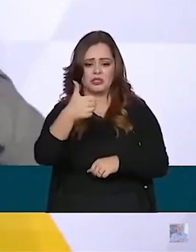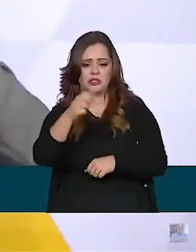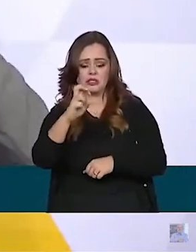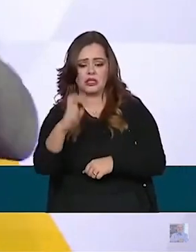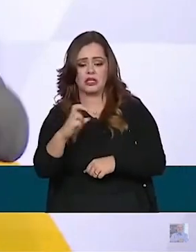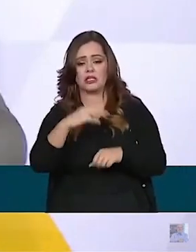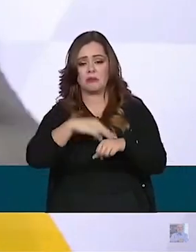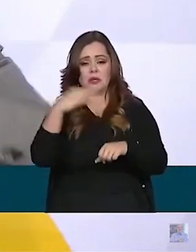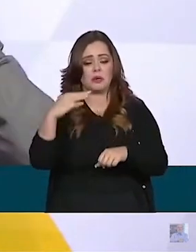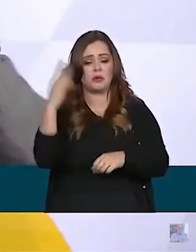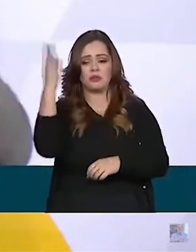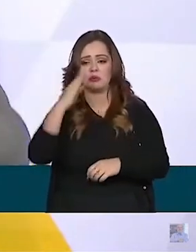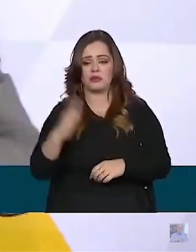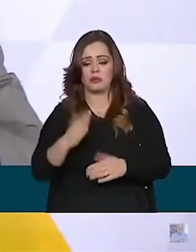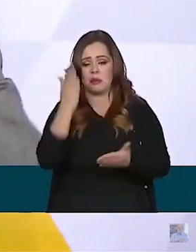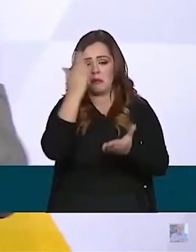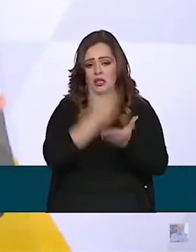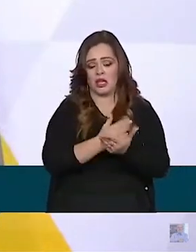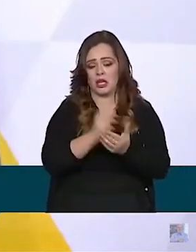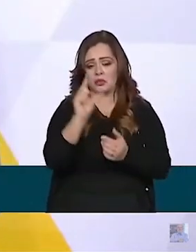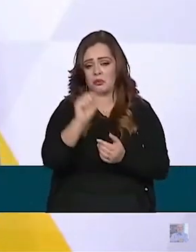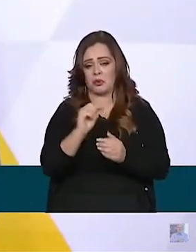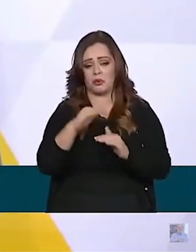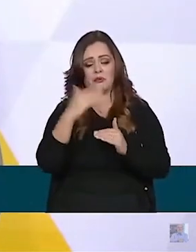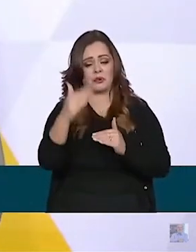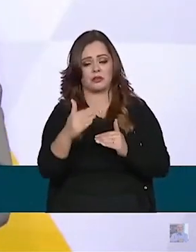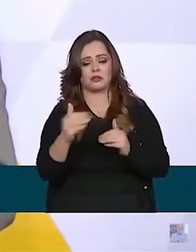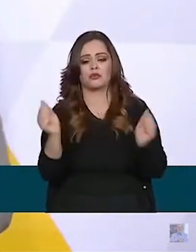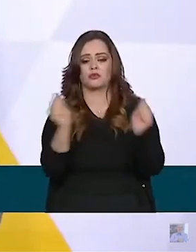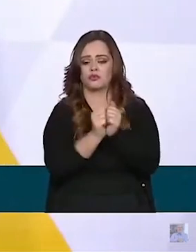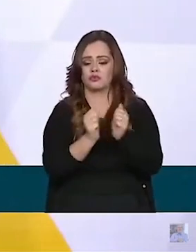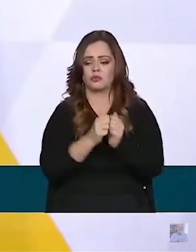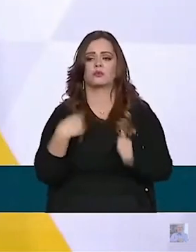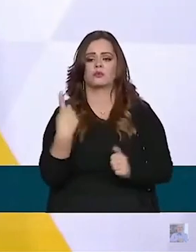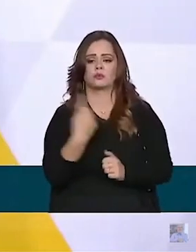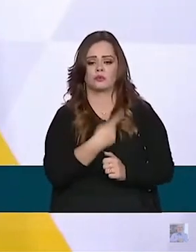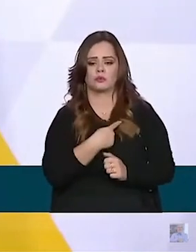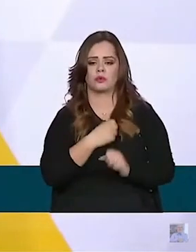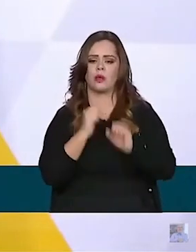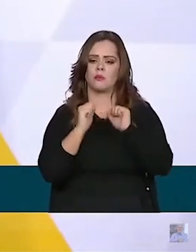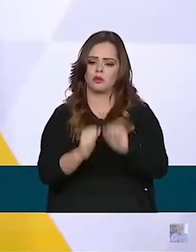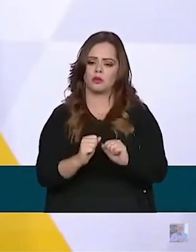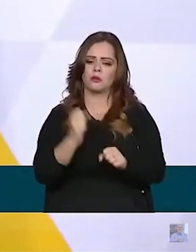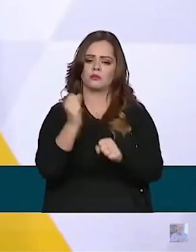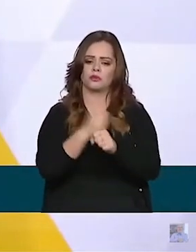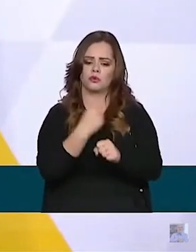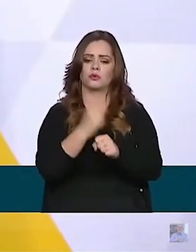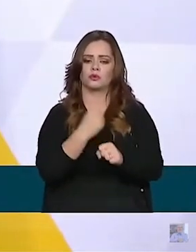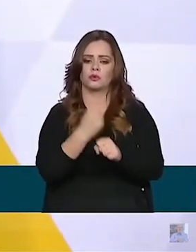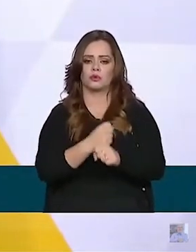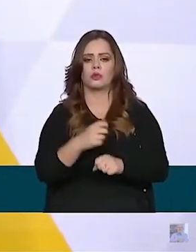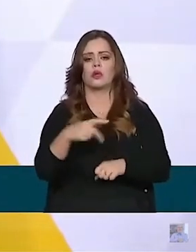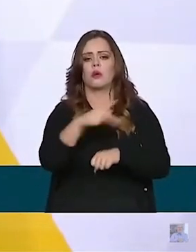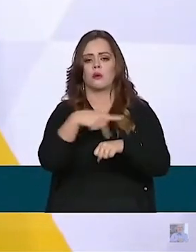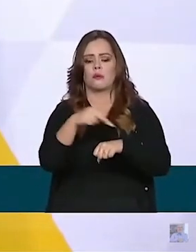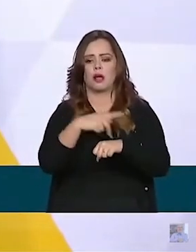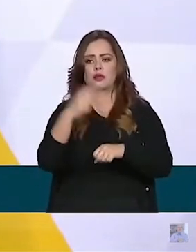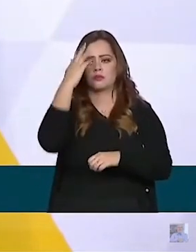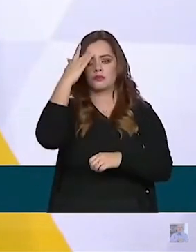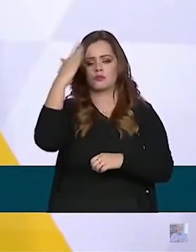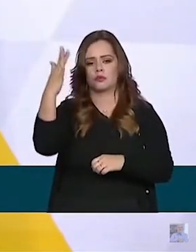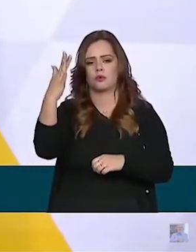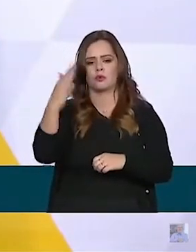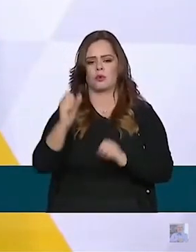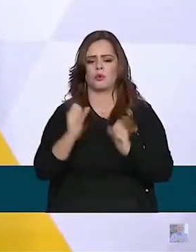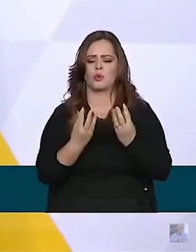dos quais metade ou um pouco mais pode estar com a gente pode construir esse país dos nossos sonhos